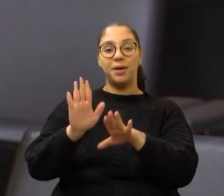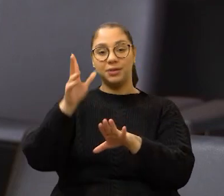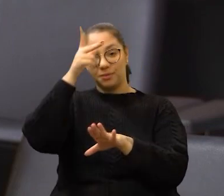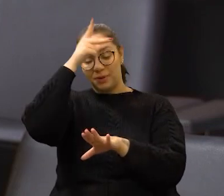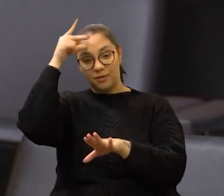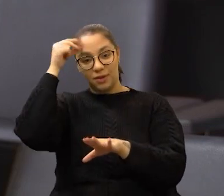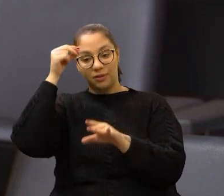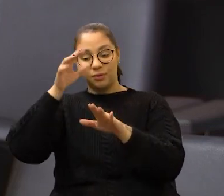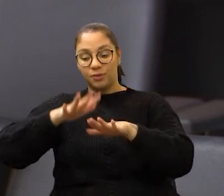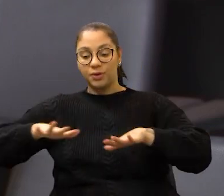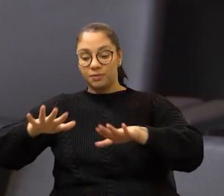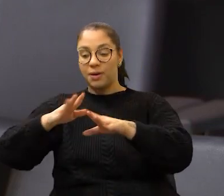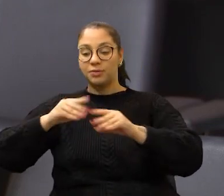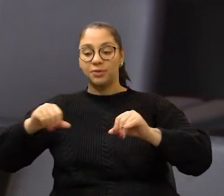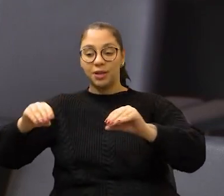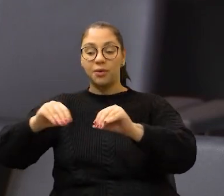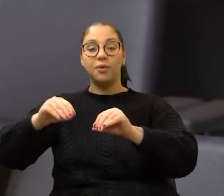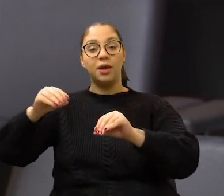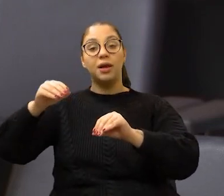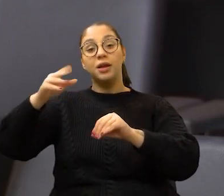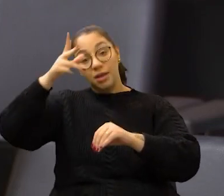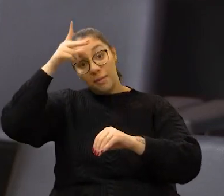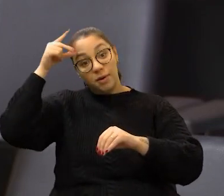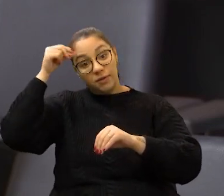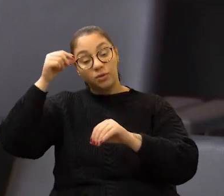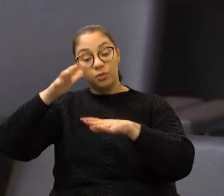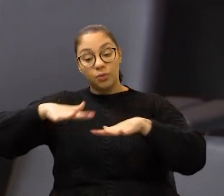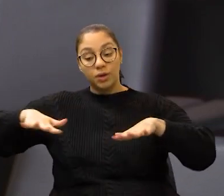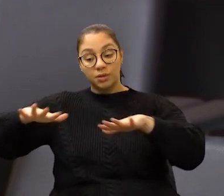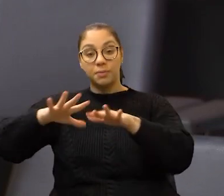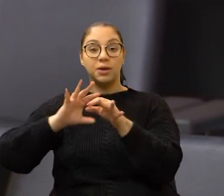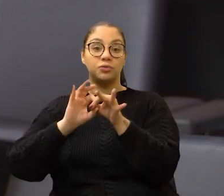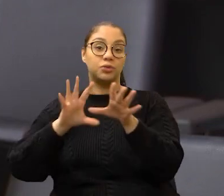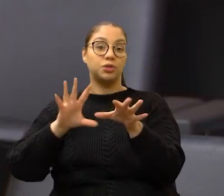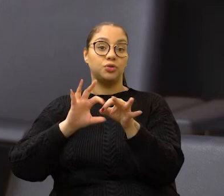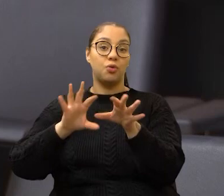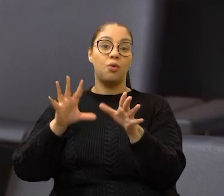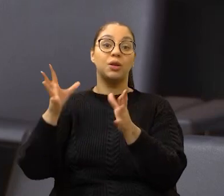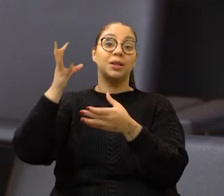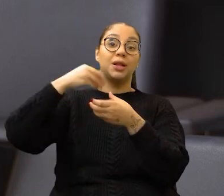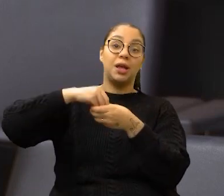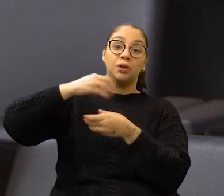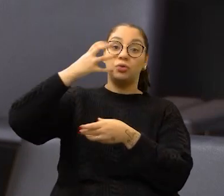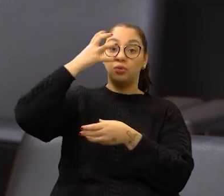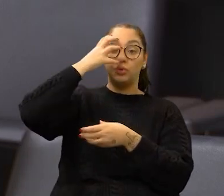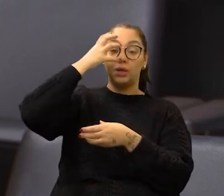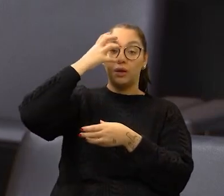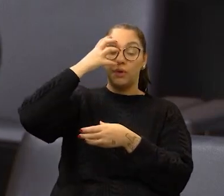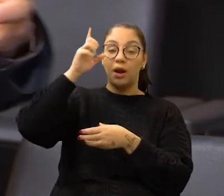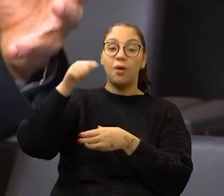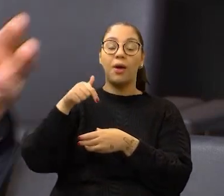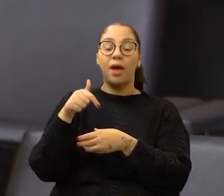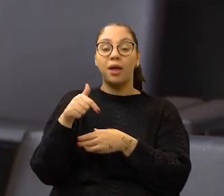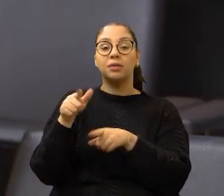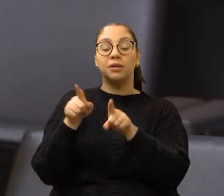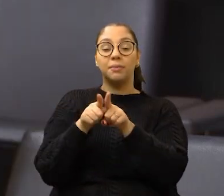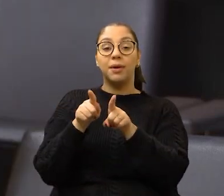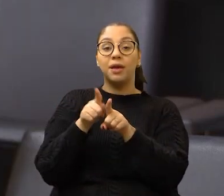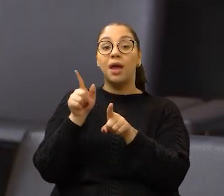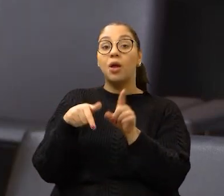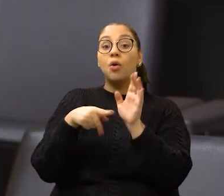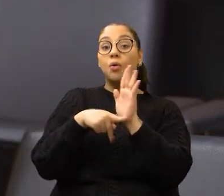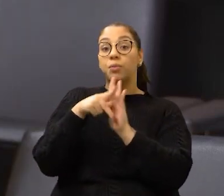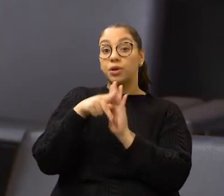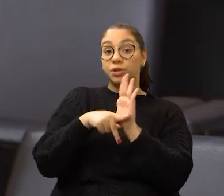ajudar desde que a prefeitura cedesse um espaço. E foi cedido um espaço dentro do Taquaral para fazer em